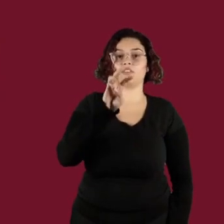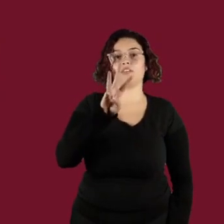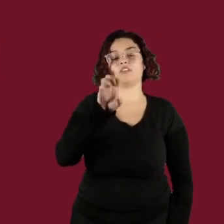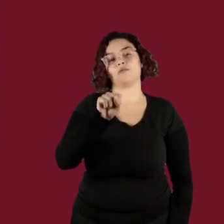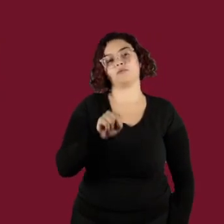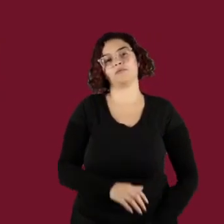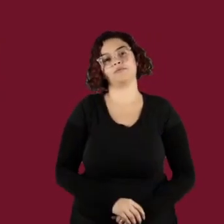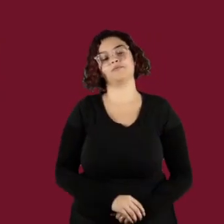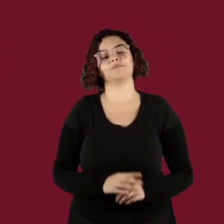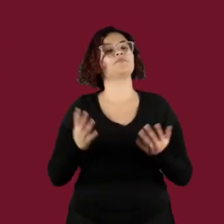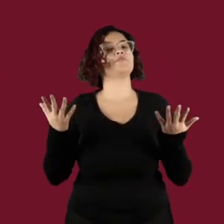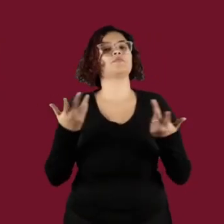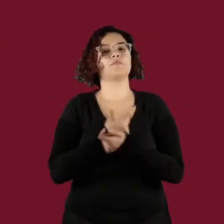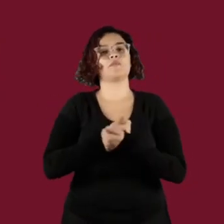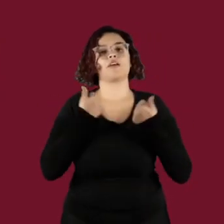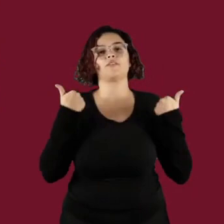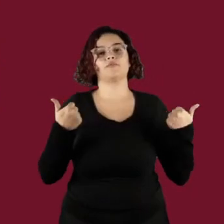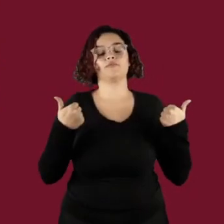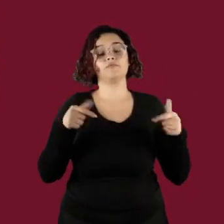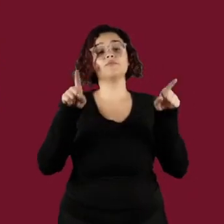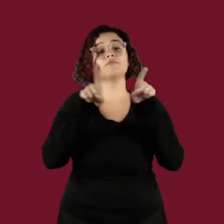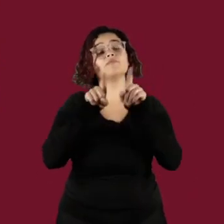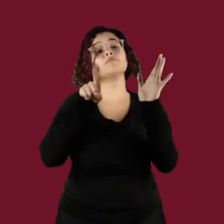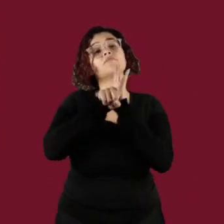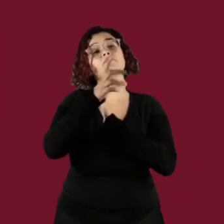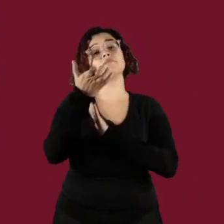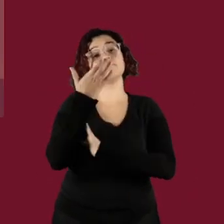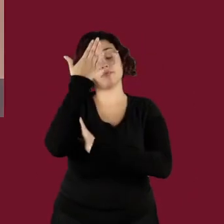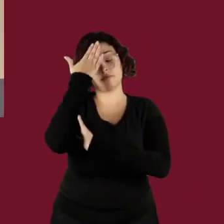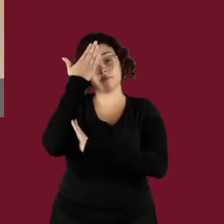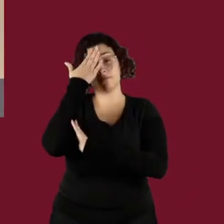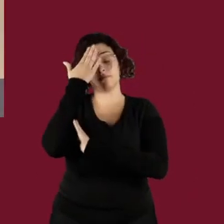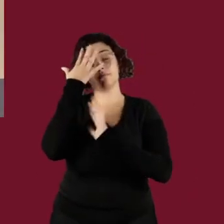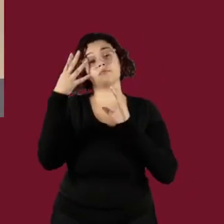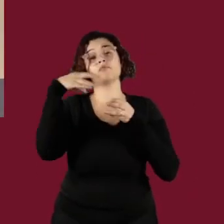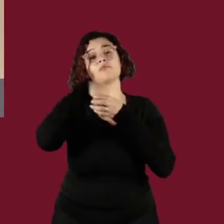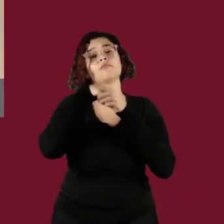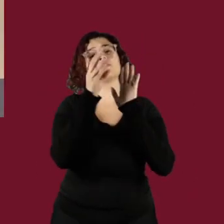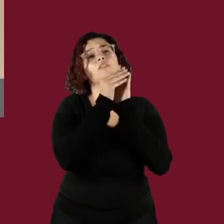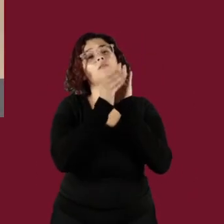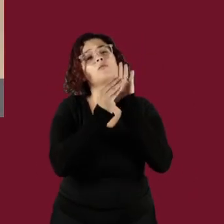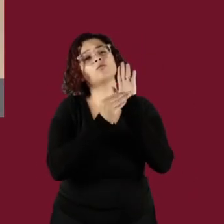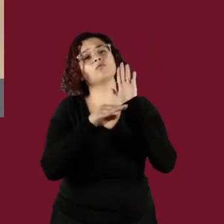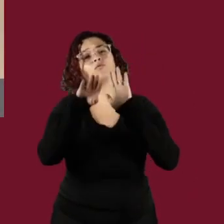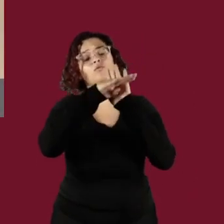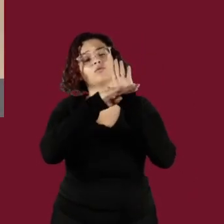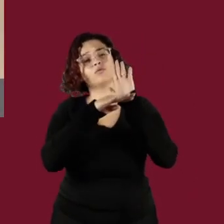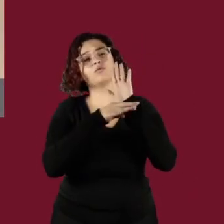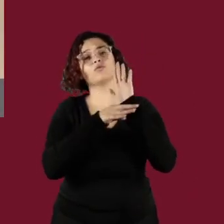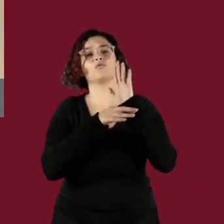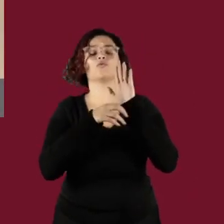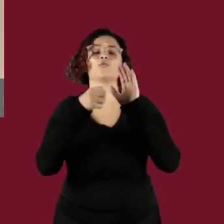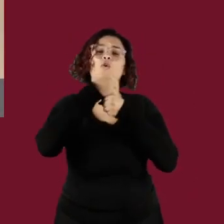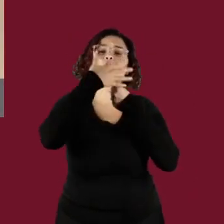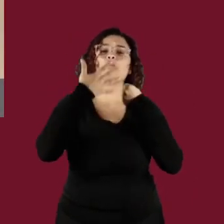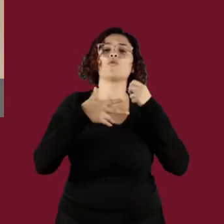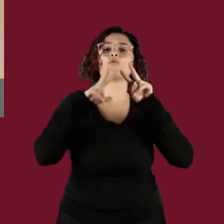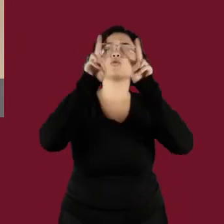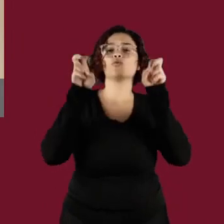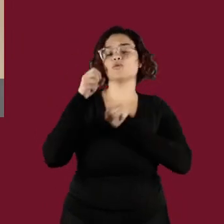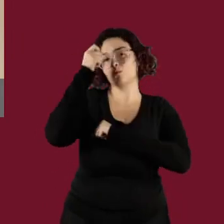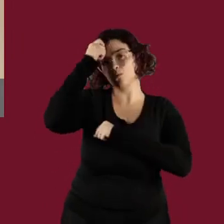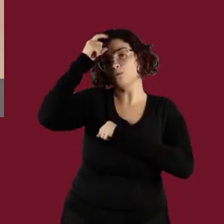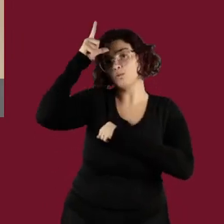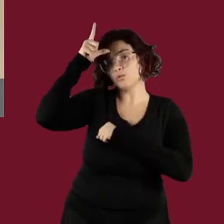Maravilha, Mônica. Gostaria de saber também se vocês incluem nas pautas, nas notícias de vocês, conteúdo sobre cultura